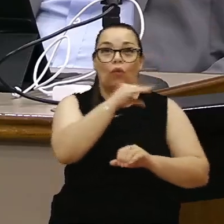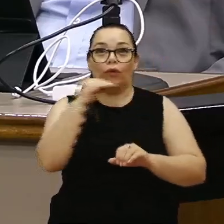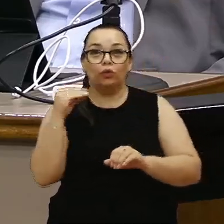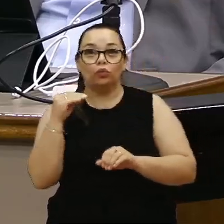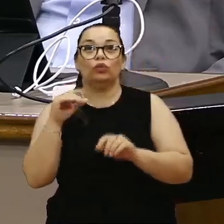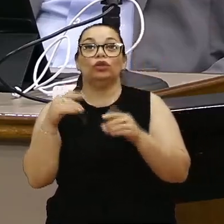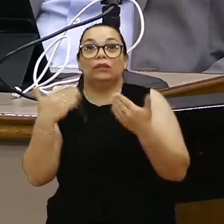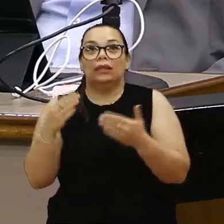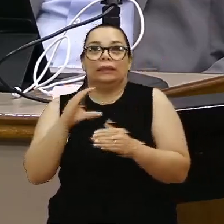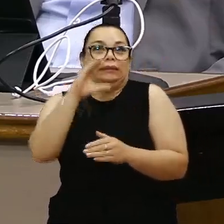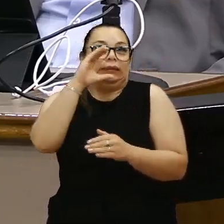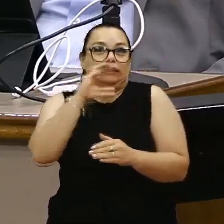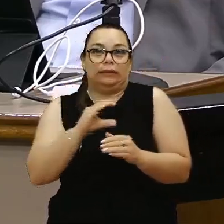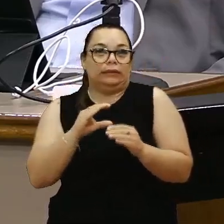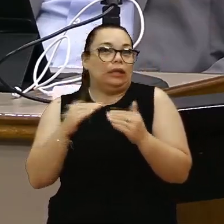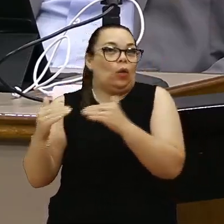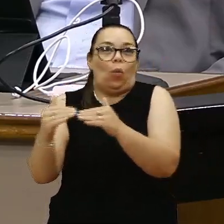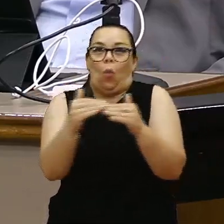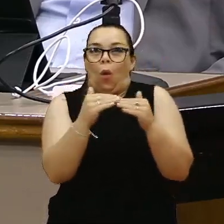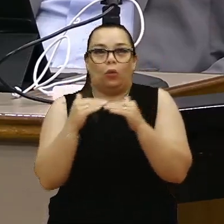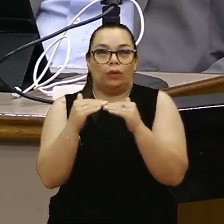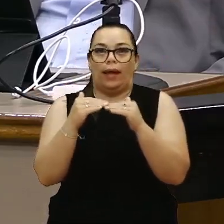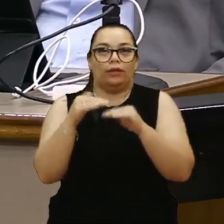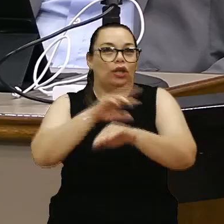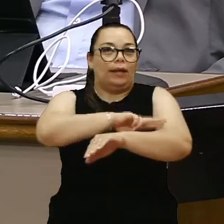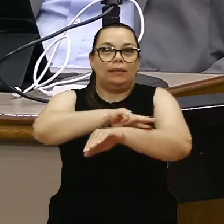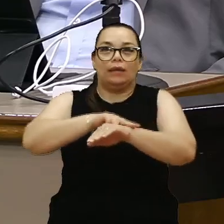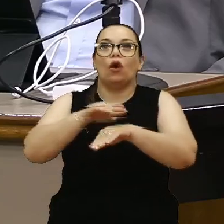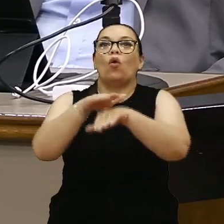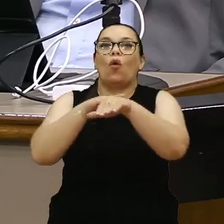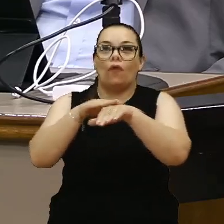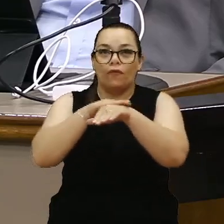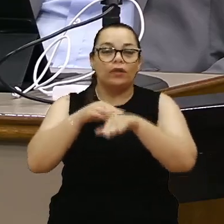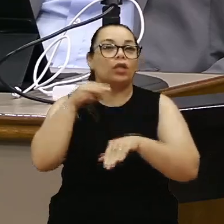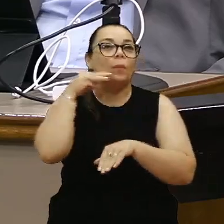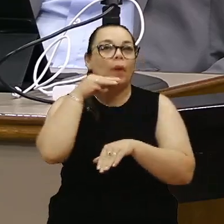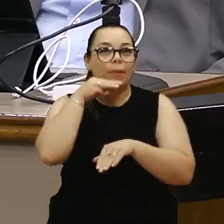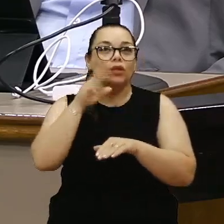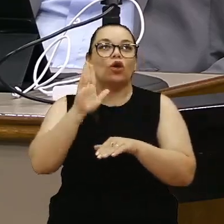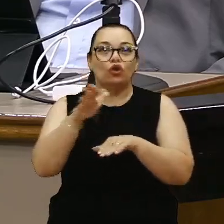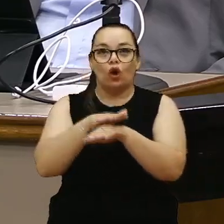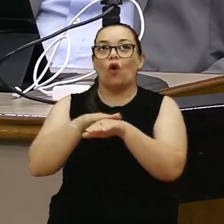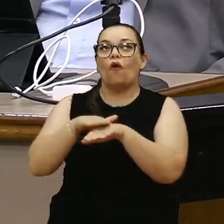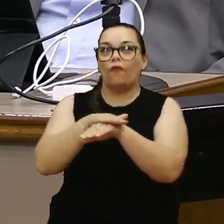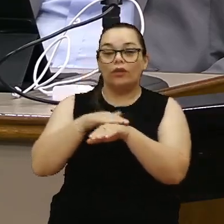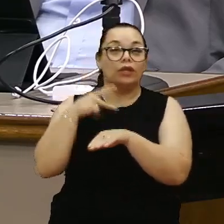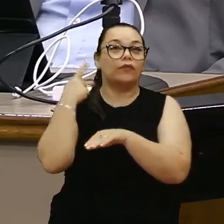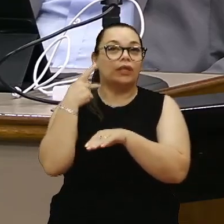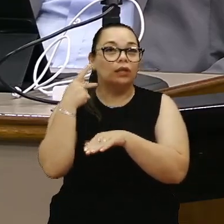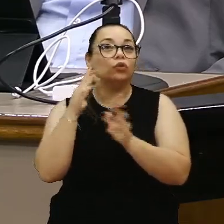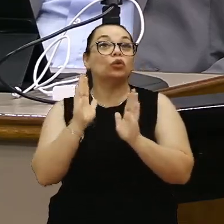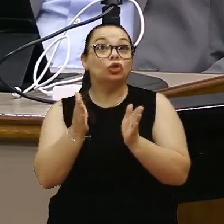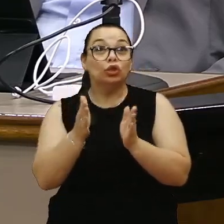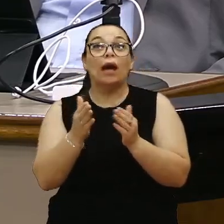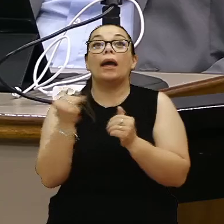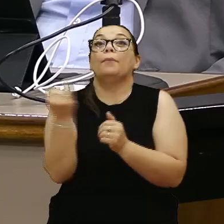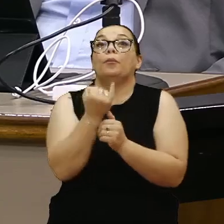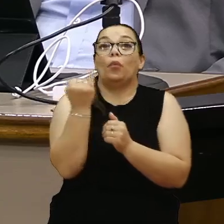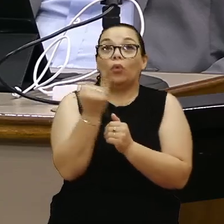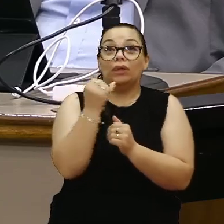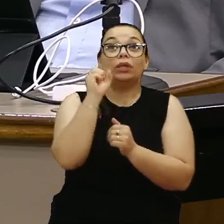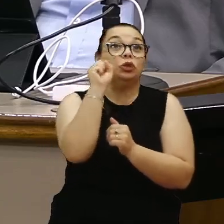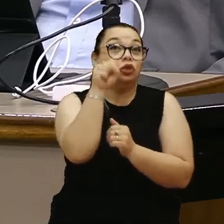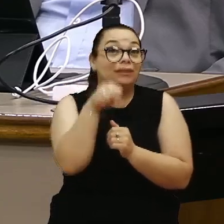daqui a pouco uma secretaria da igualdade racial. E assim, já conversei até com a vereadora Marisol sobre isso e a gente falou que é importante,